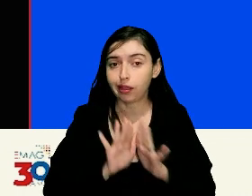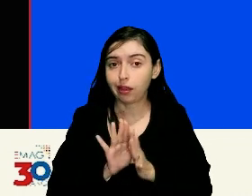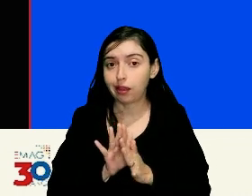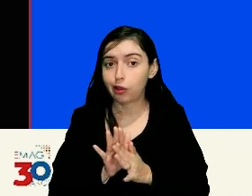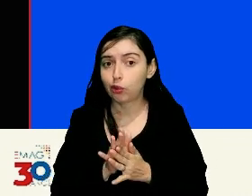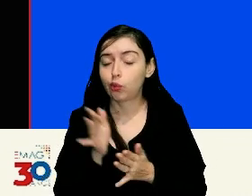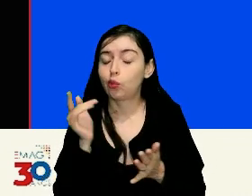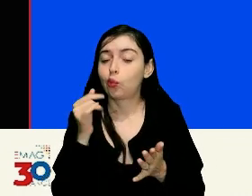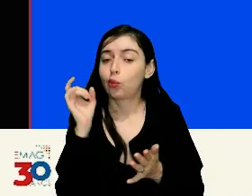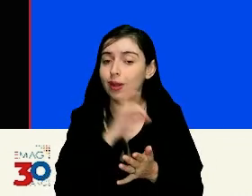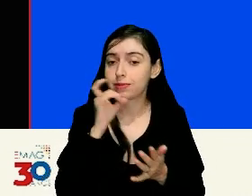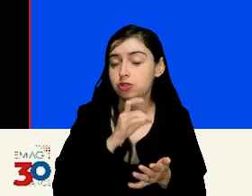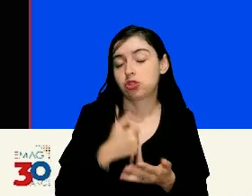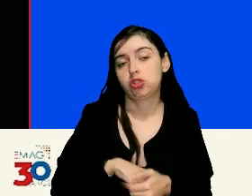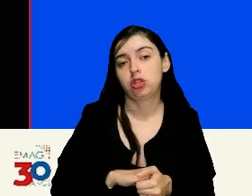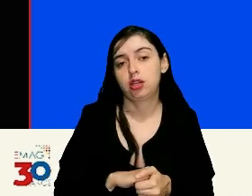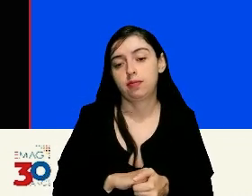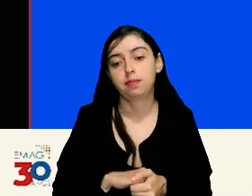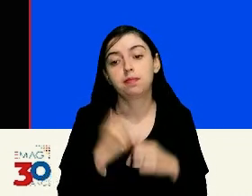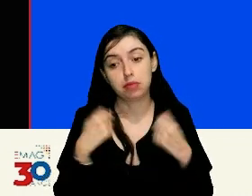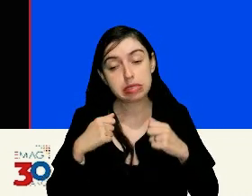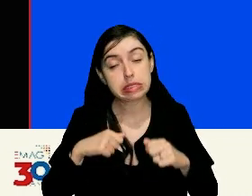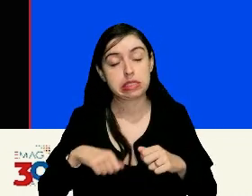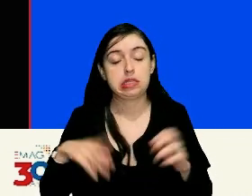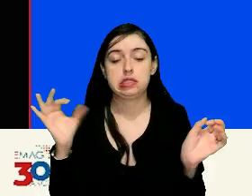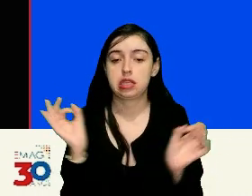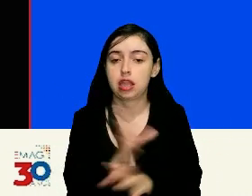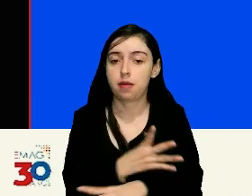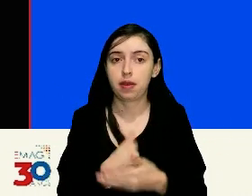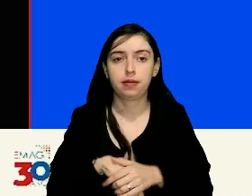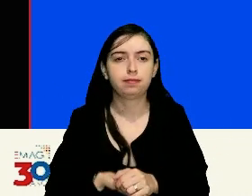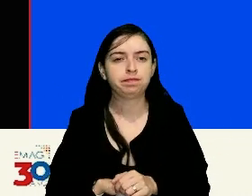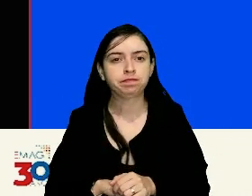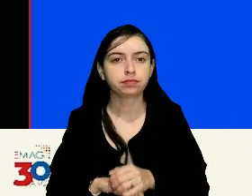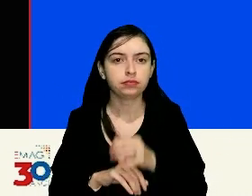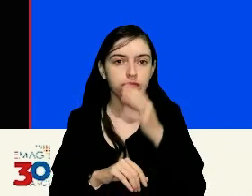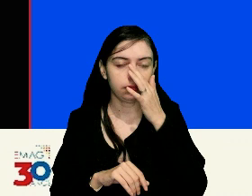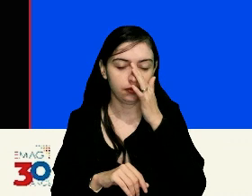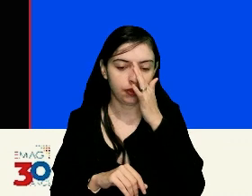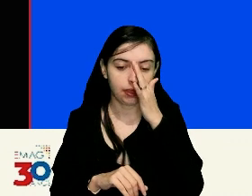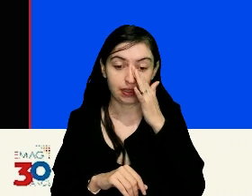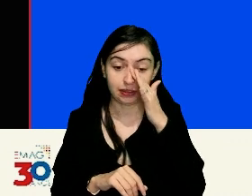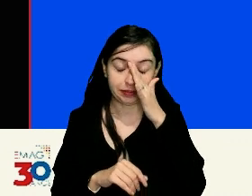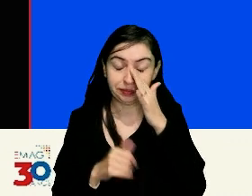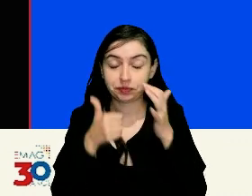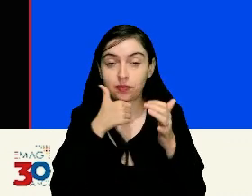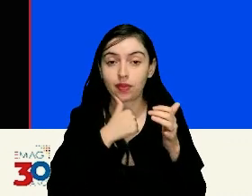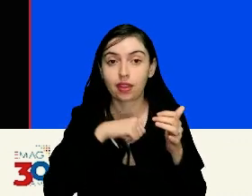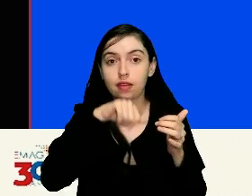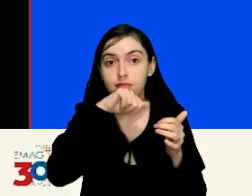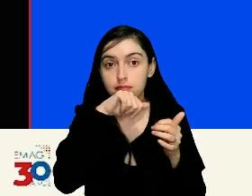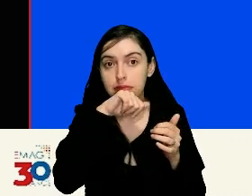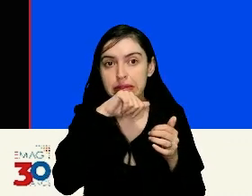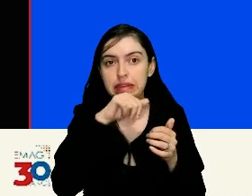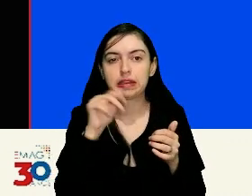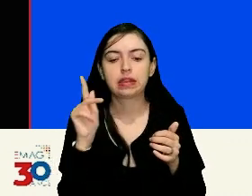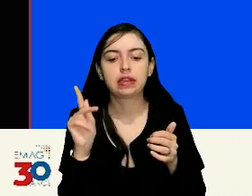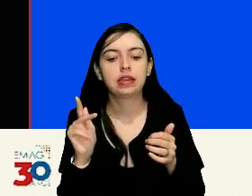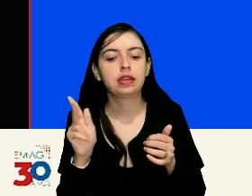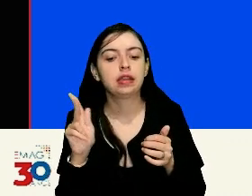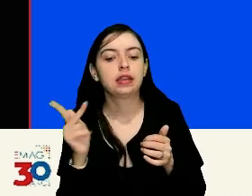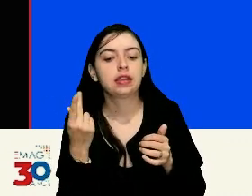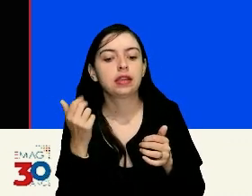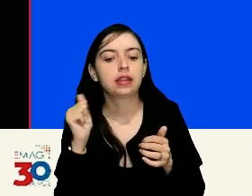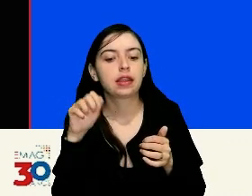que é uma armadilha muito pesada, né? Essa coisa da mãe guerreira, por exemplo, né? Que aguenta tudo. O pai-herói, que também não